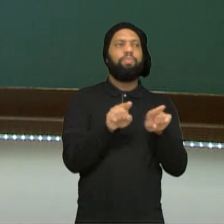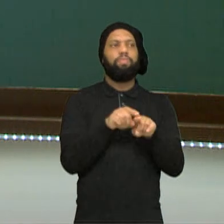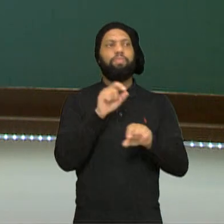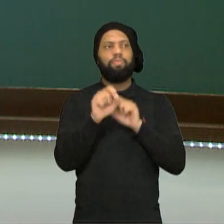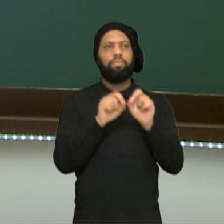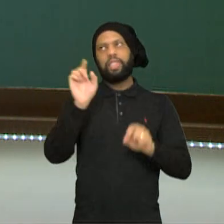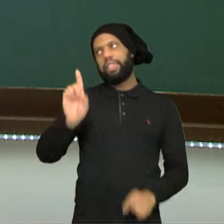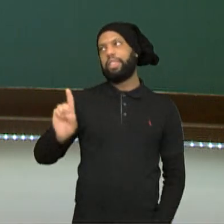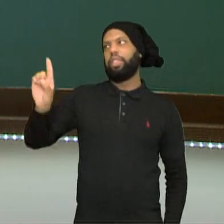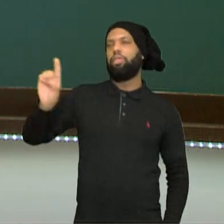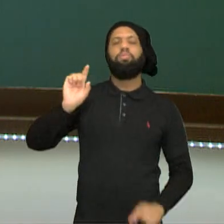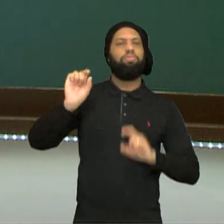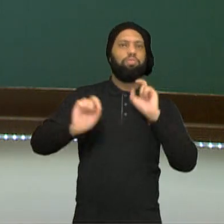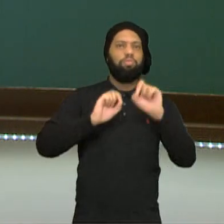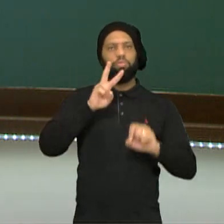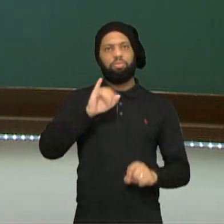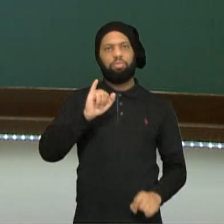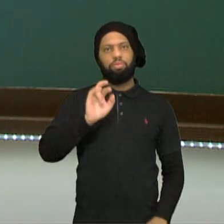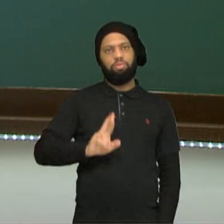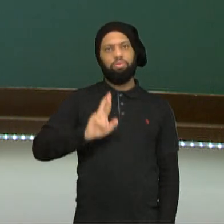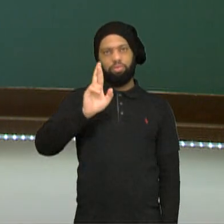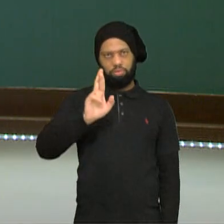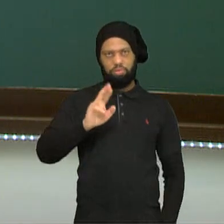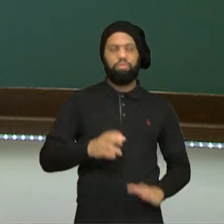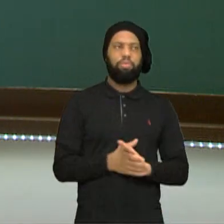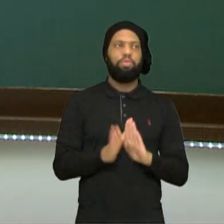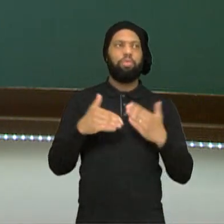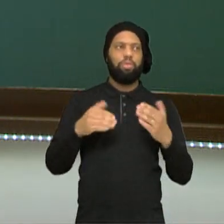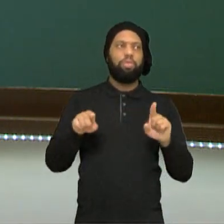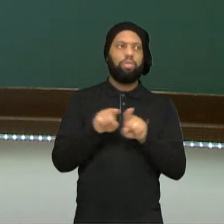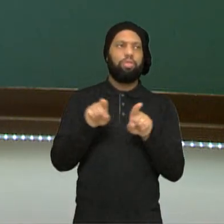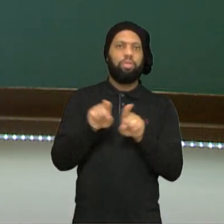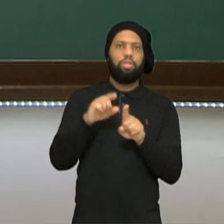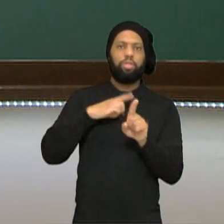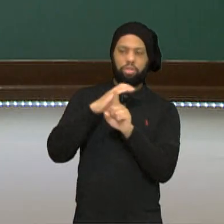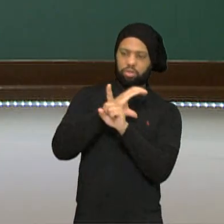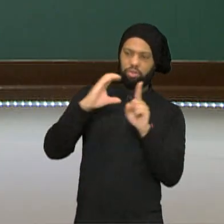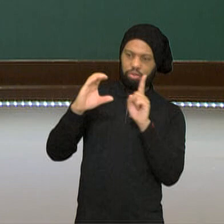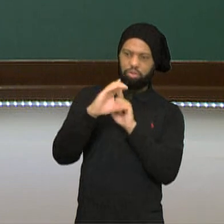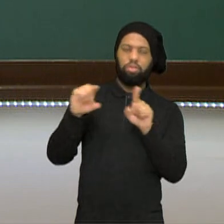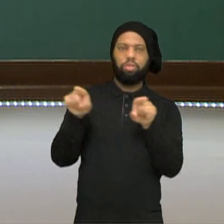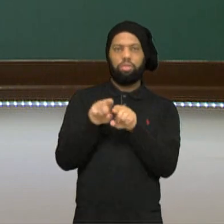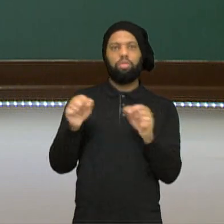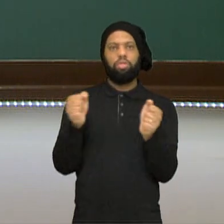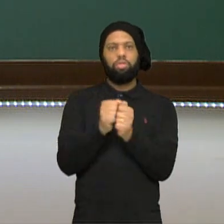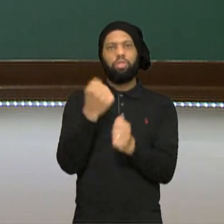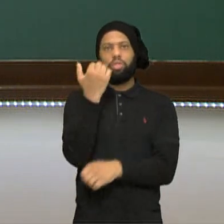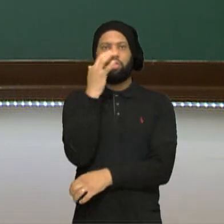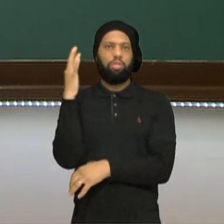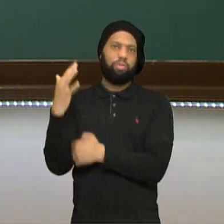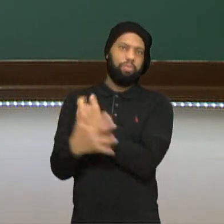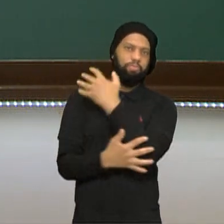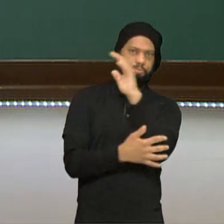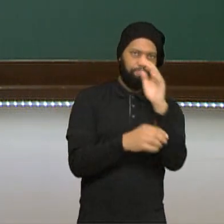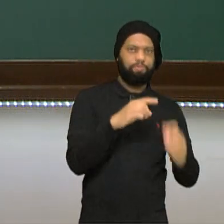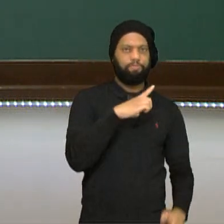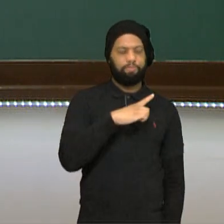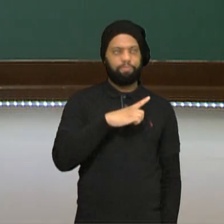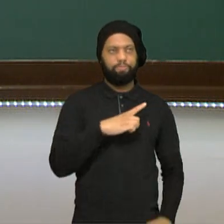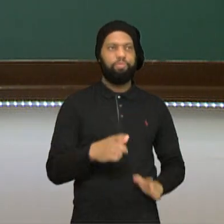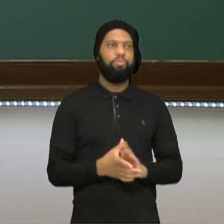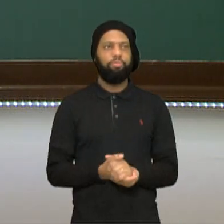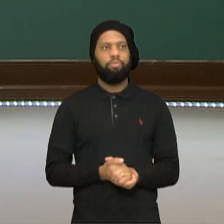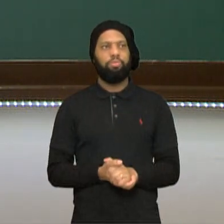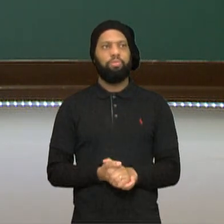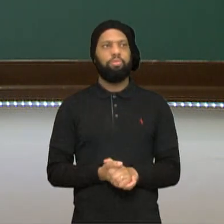os deuses. Então, ele vai trazer essa relação também com rituais e com a natureza presente nas suas obras, né?